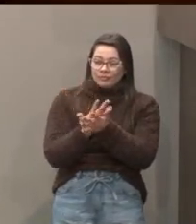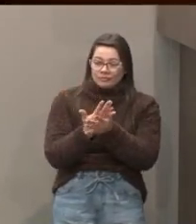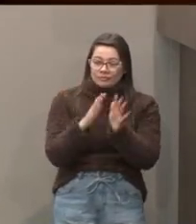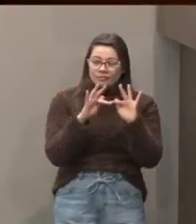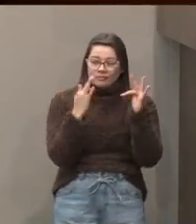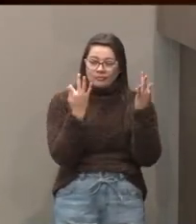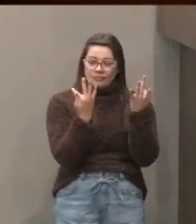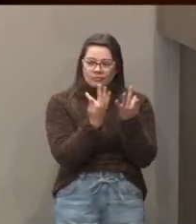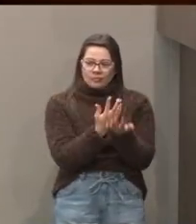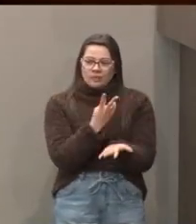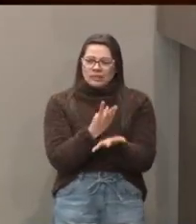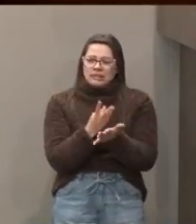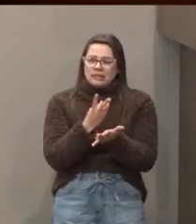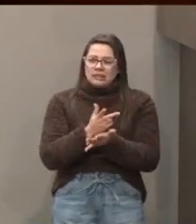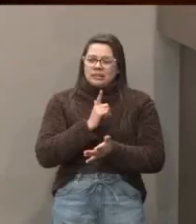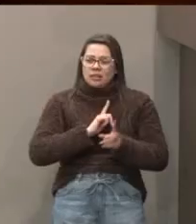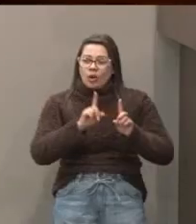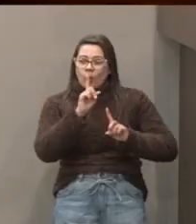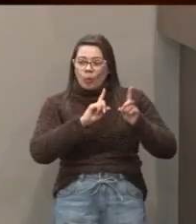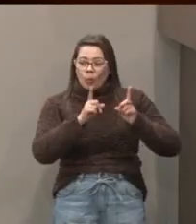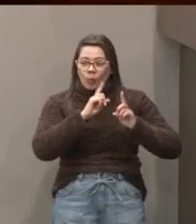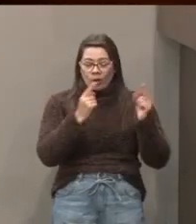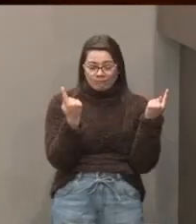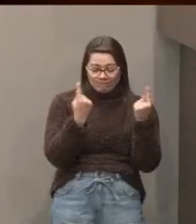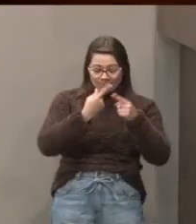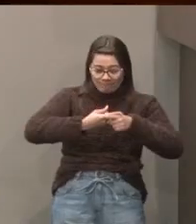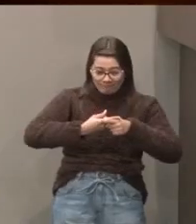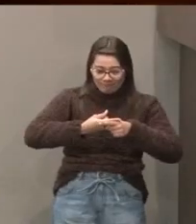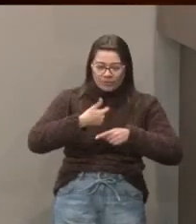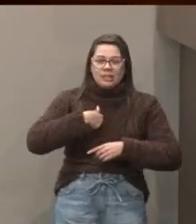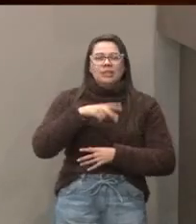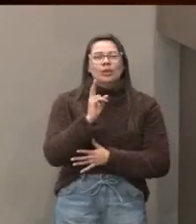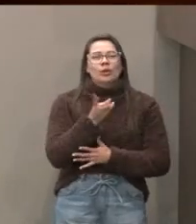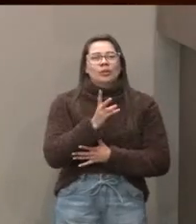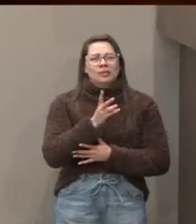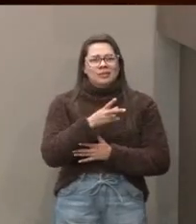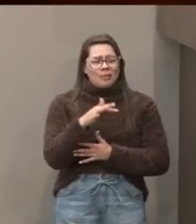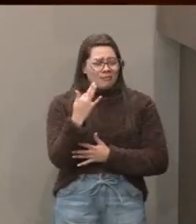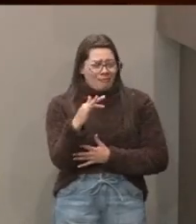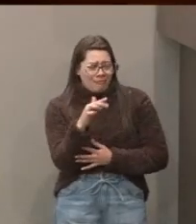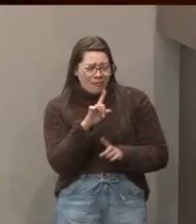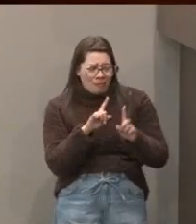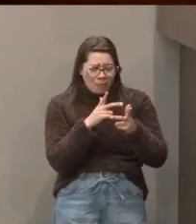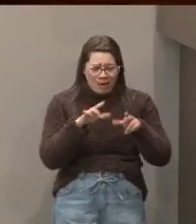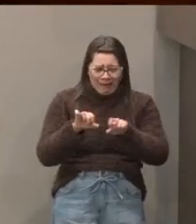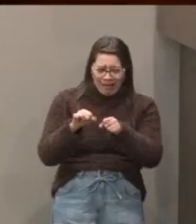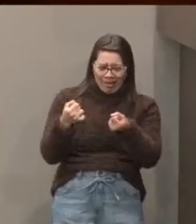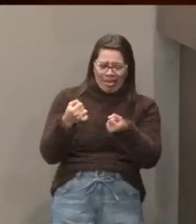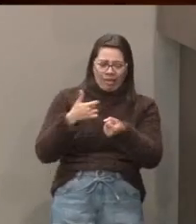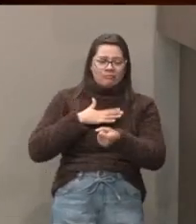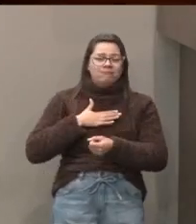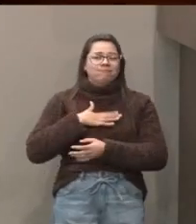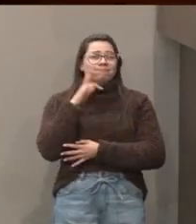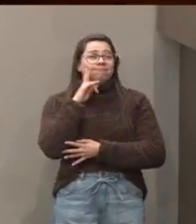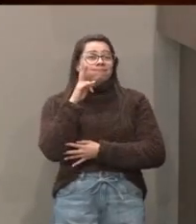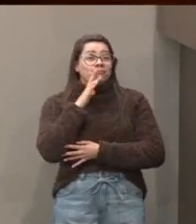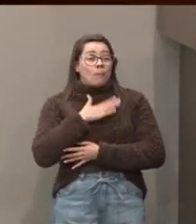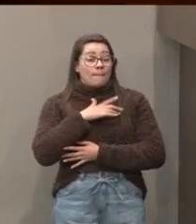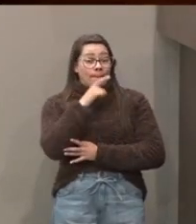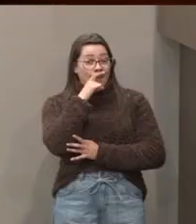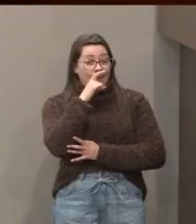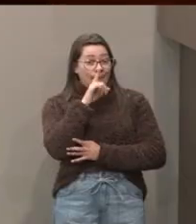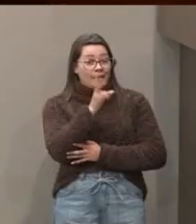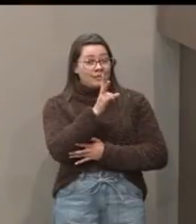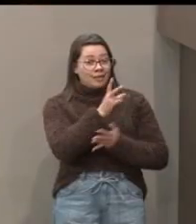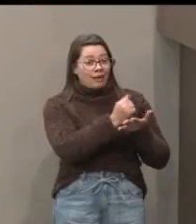sua família. Sempre que tinha algum campeonato, alguma coisa assim, eu sempre fraturava alguma coisa. E a minha lembrança é que o meu pai sempre